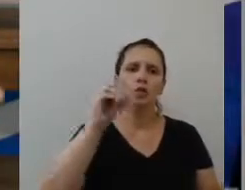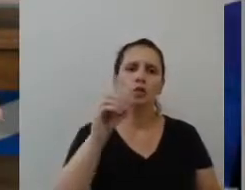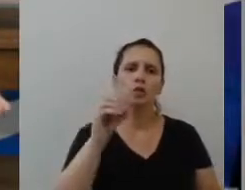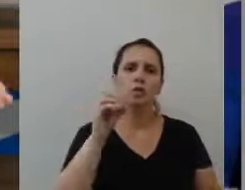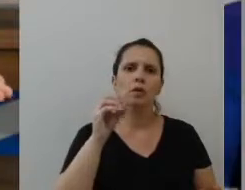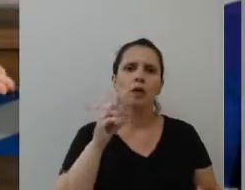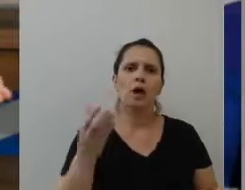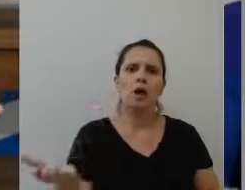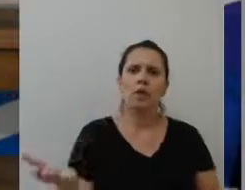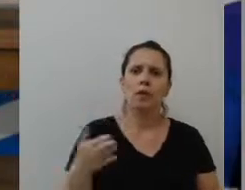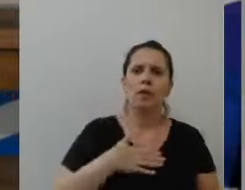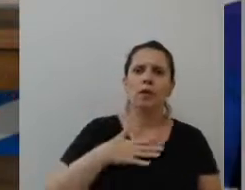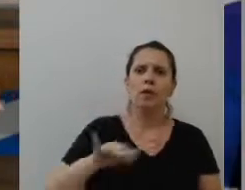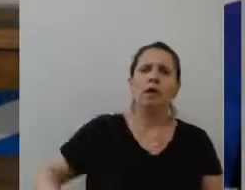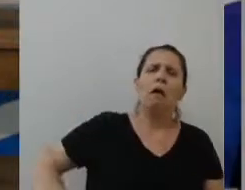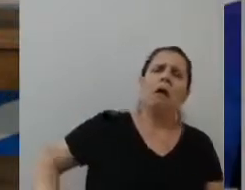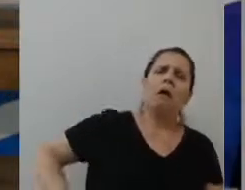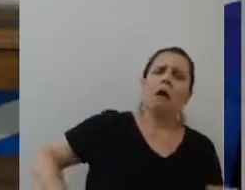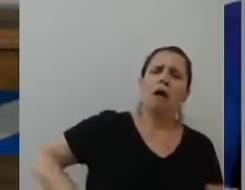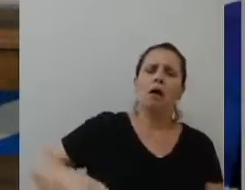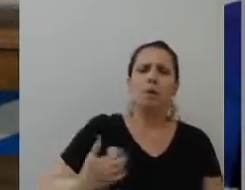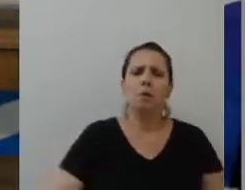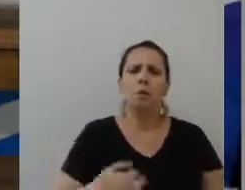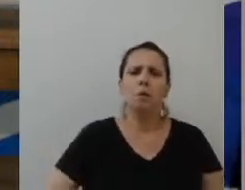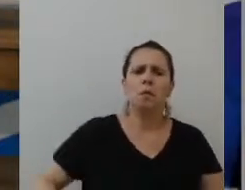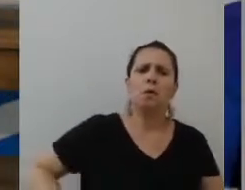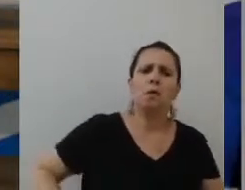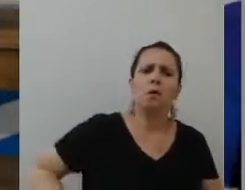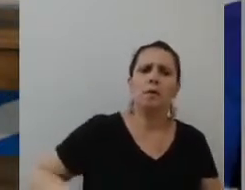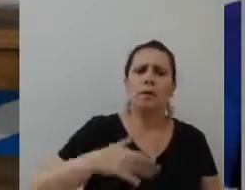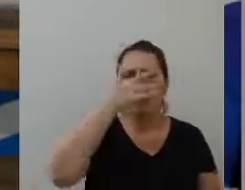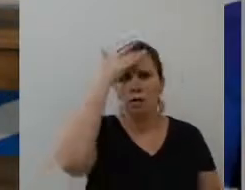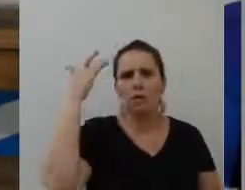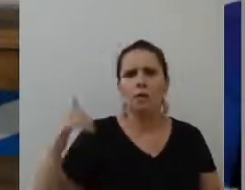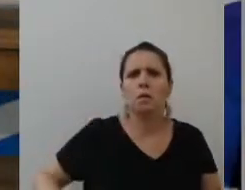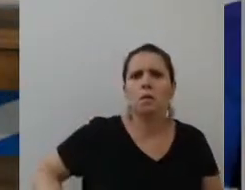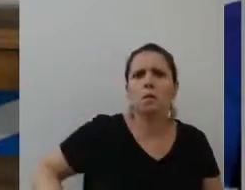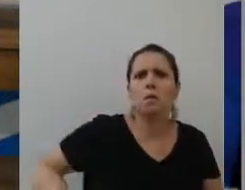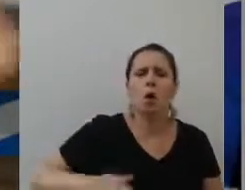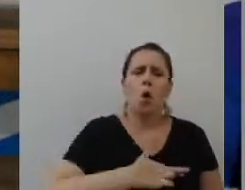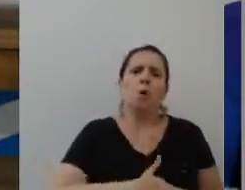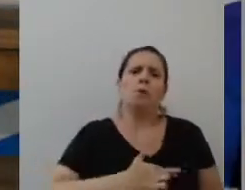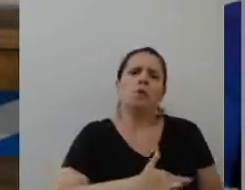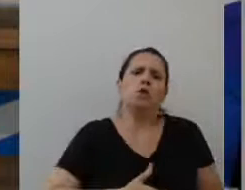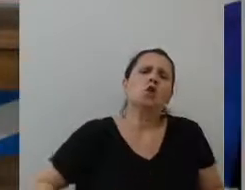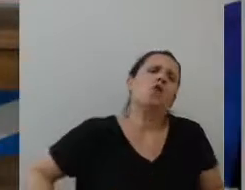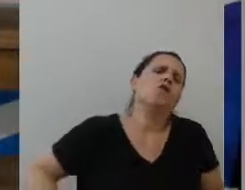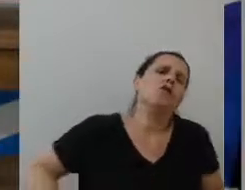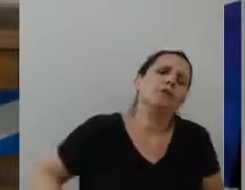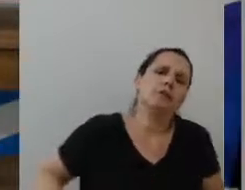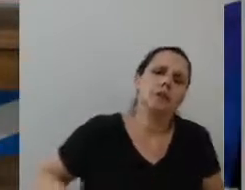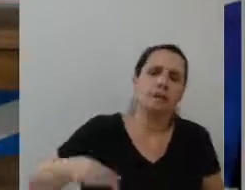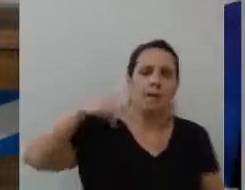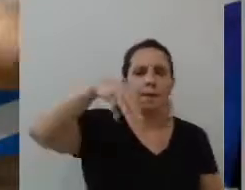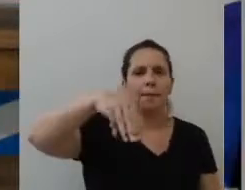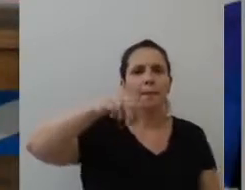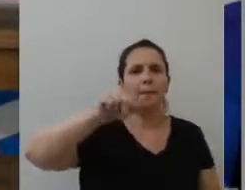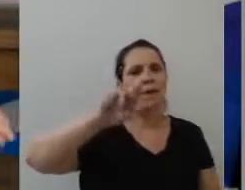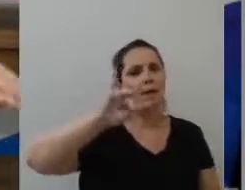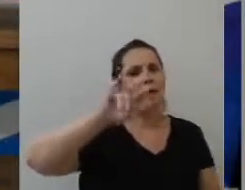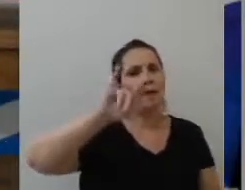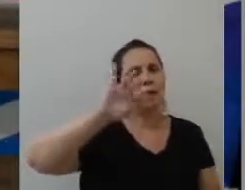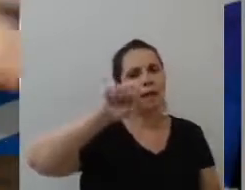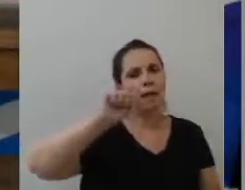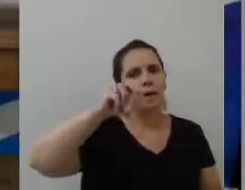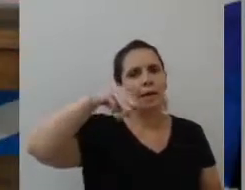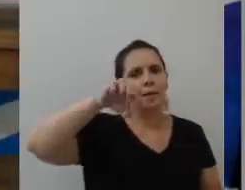cometendo suicídio, pelo amor de Deus. Né? Qual foi a live que deu? Jorge Mateus, aquilo é um neorromantismo, é a sofrência. Marília Mendonça é a sofrência. Minha